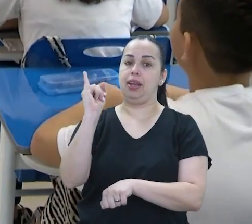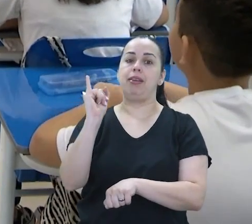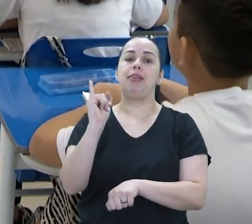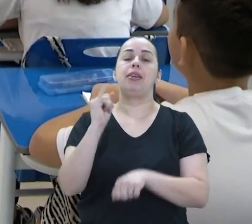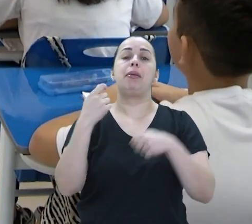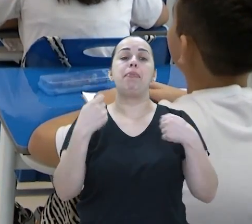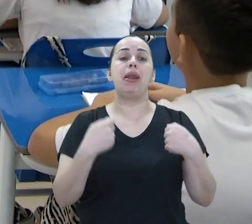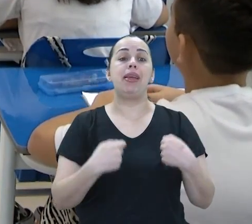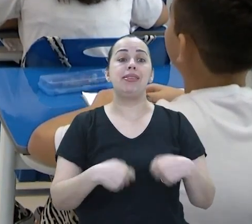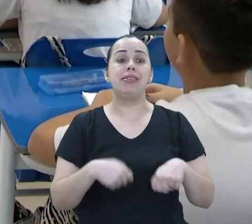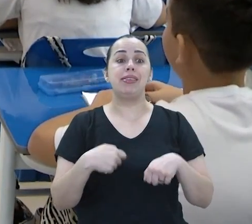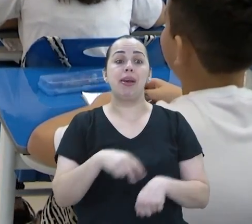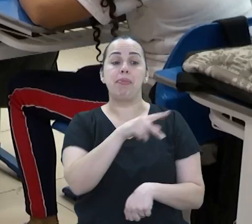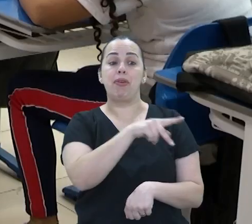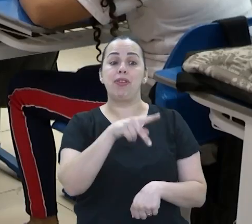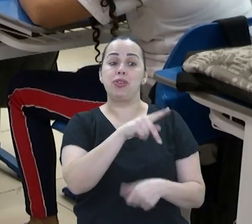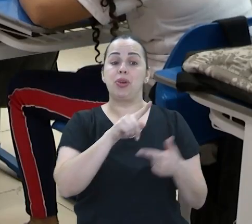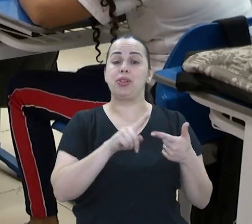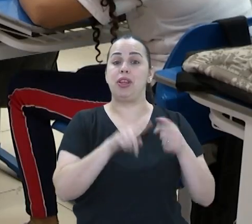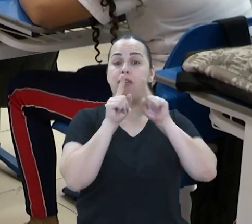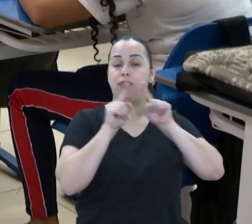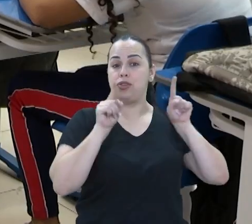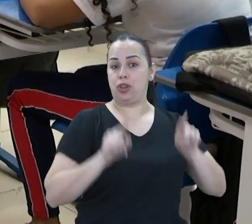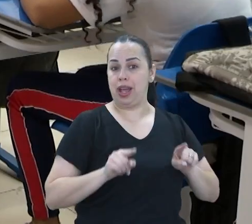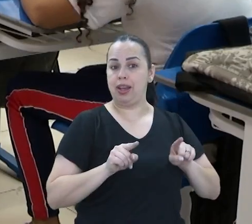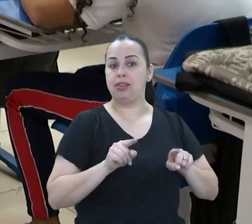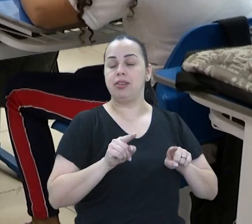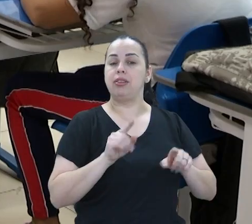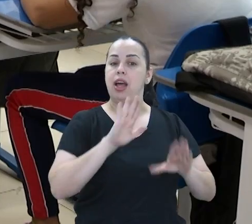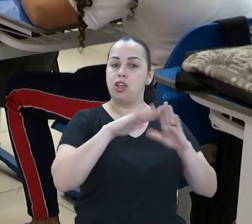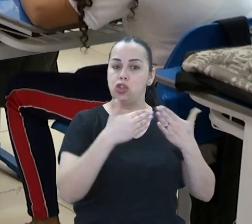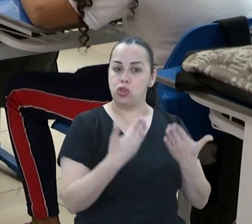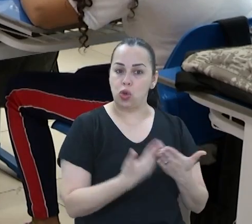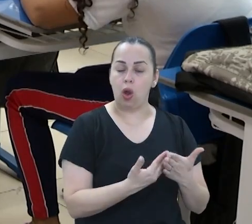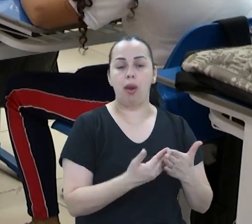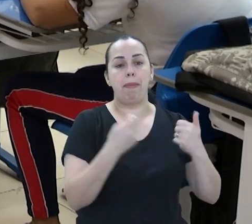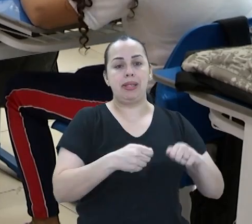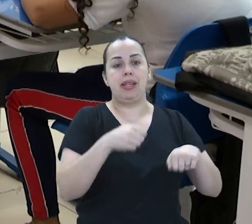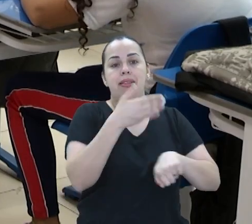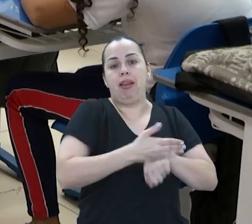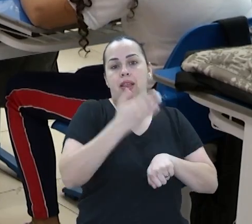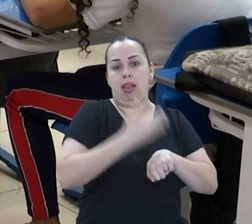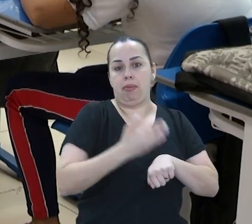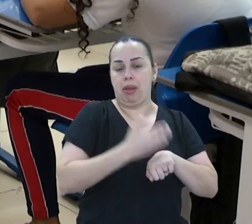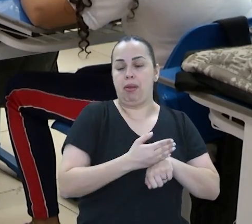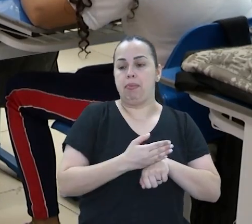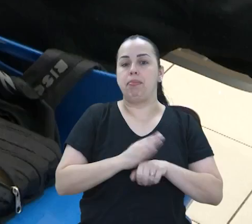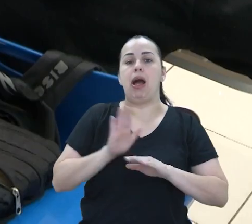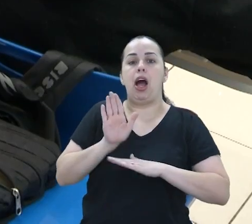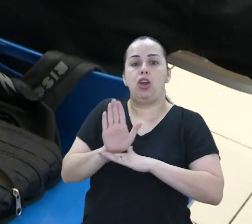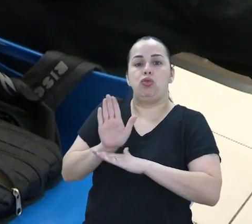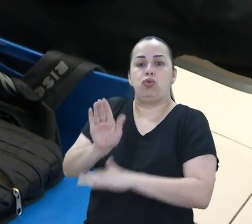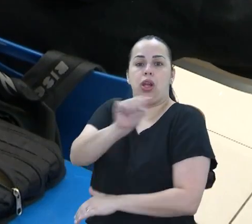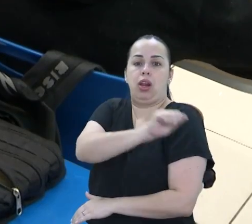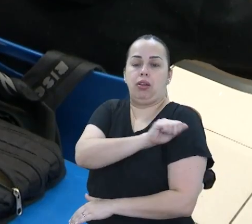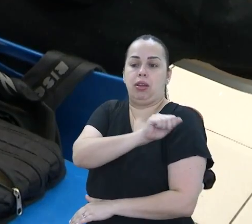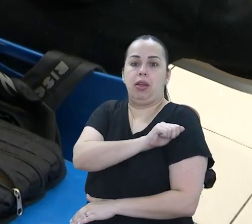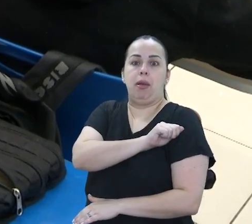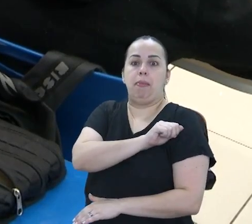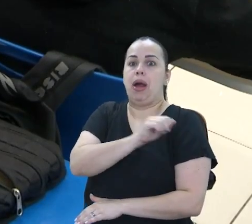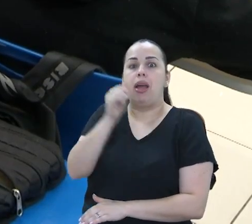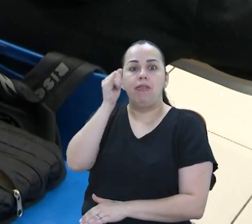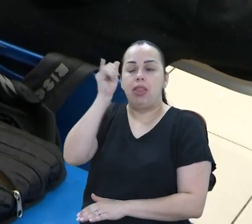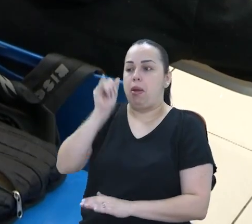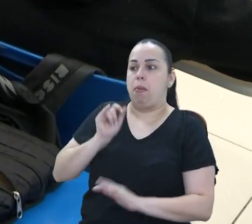projeto é a necessidade de treinamento dos professores e funcionários da instituição no direcionamento dos alunos, para evitar a